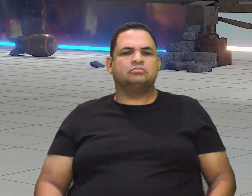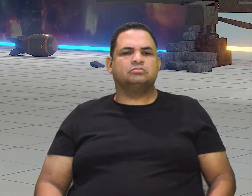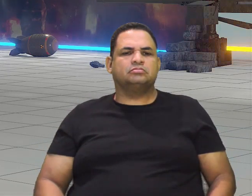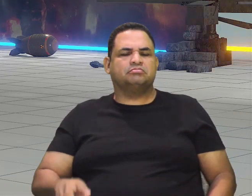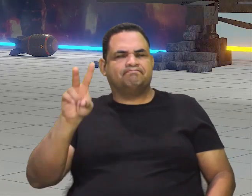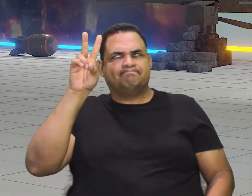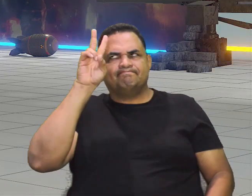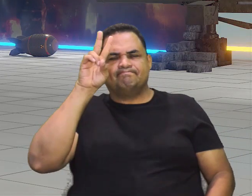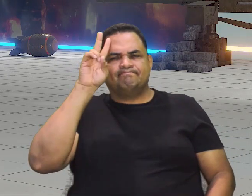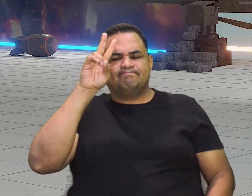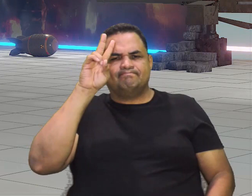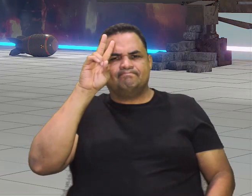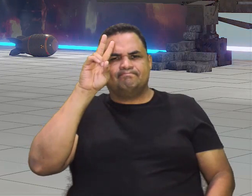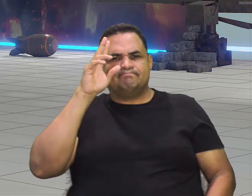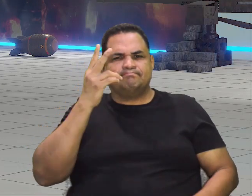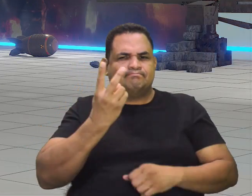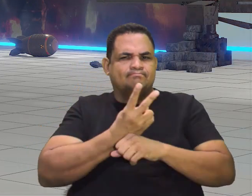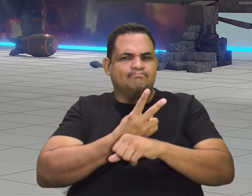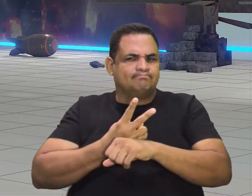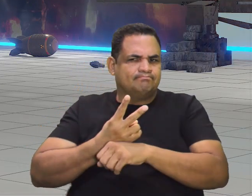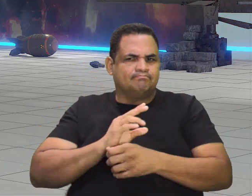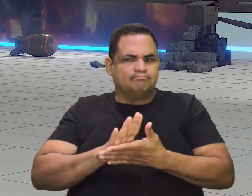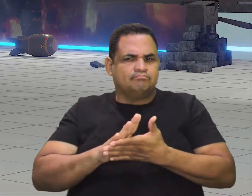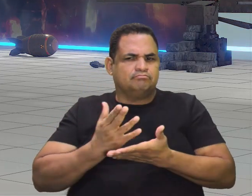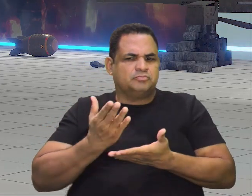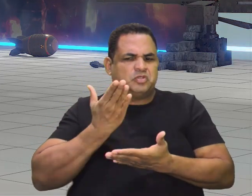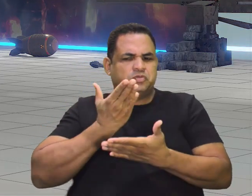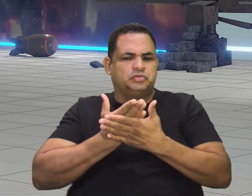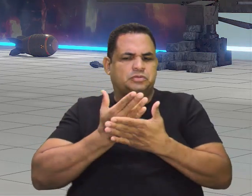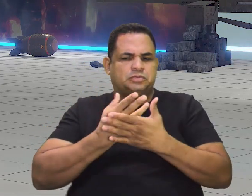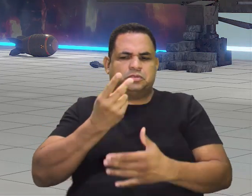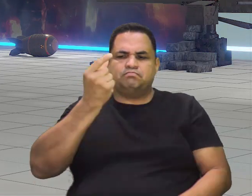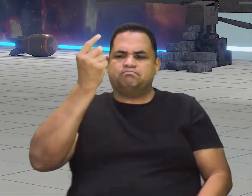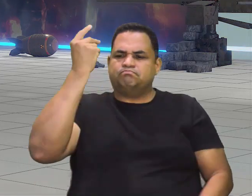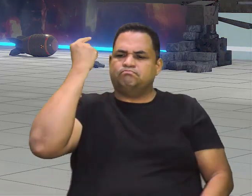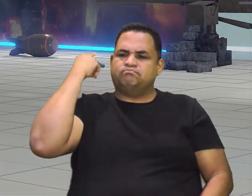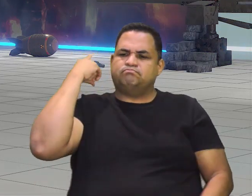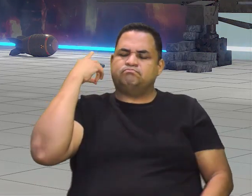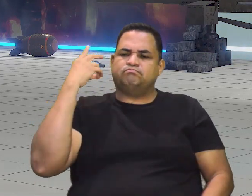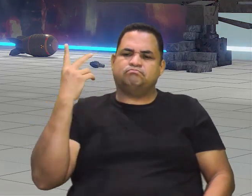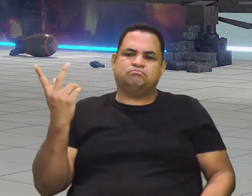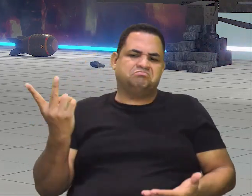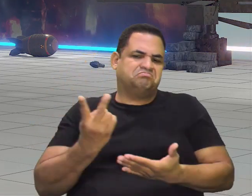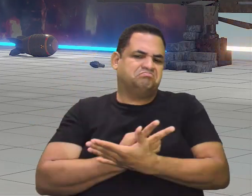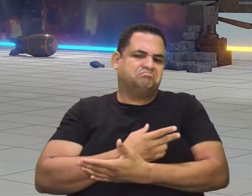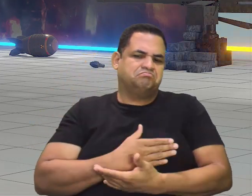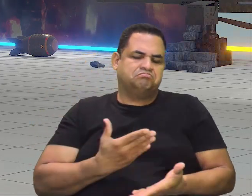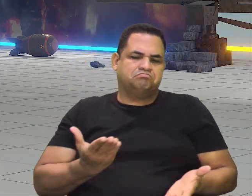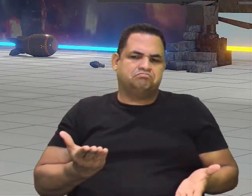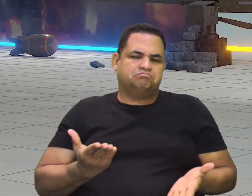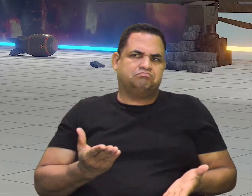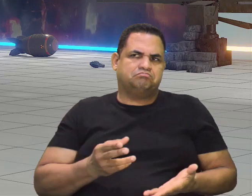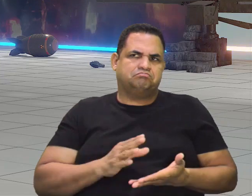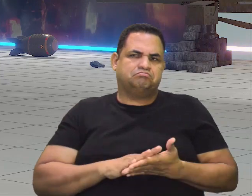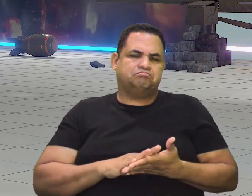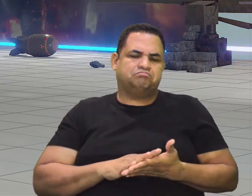A história, ela se preocupa apenas em estudar o passado? É só isso que a história se preocupa?